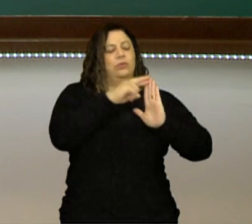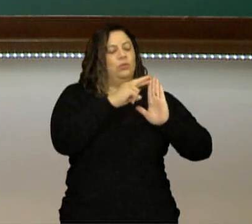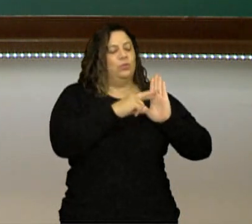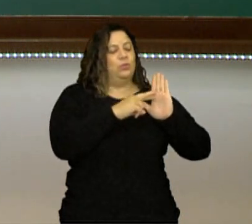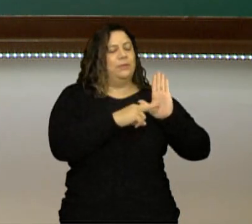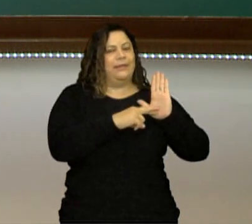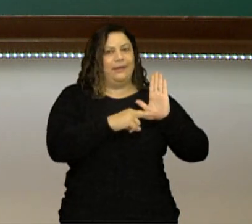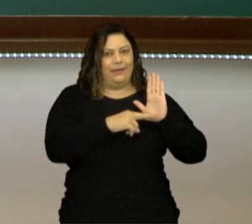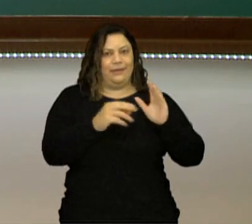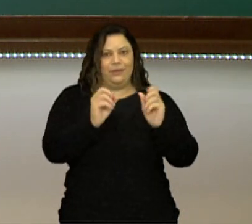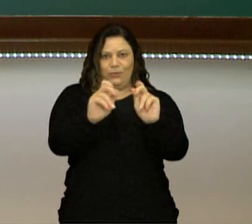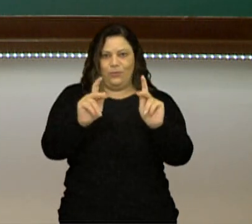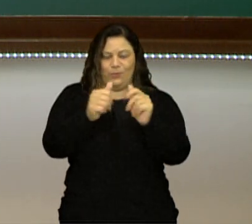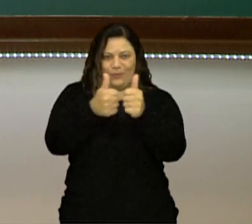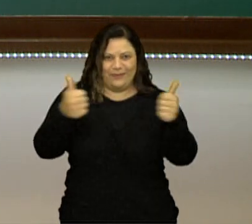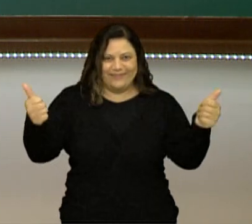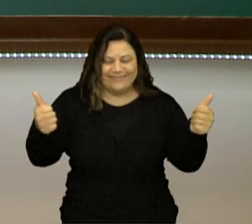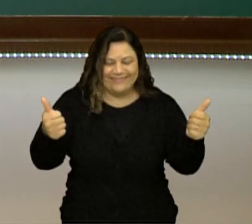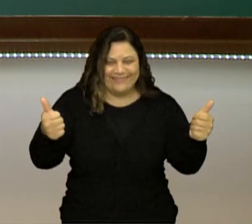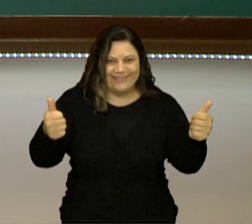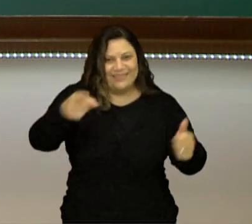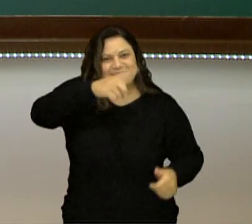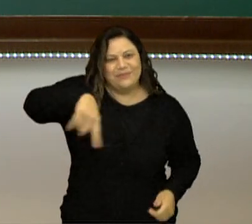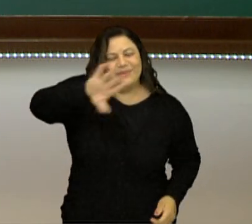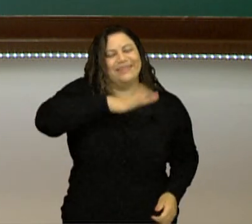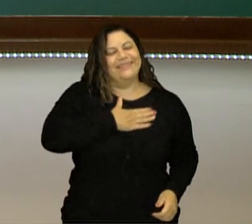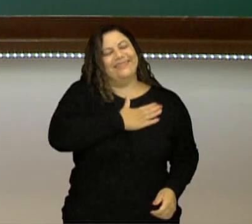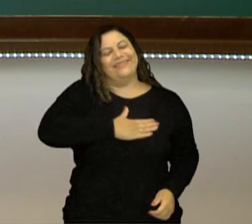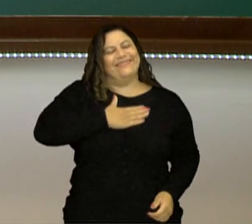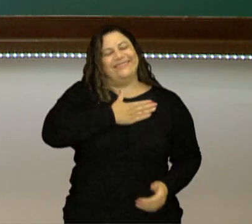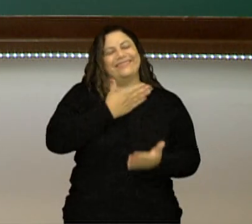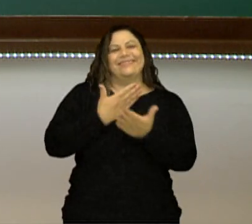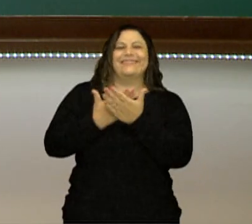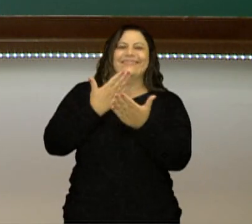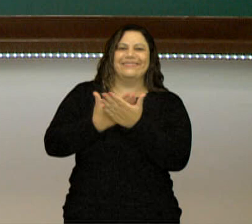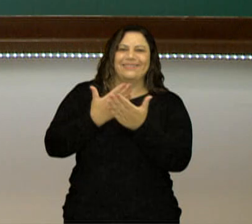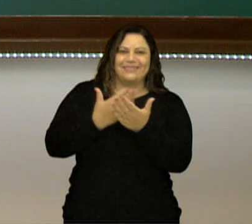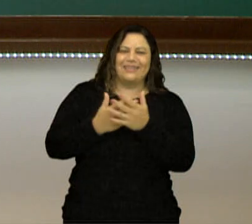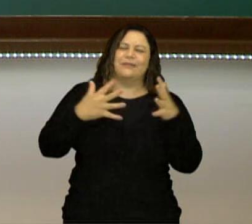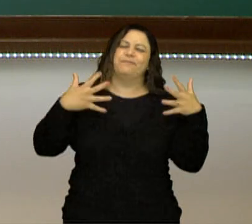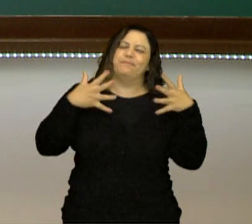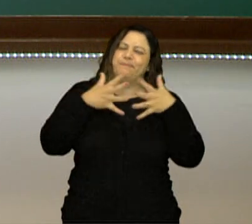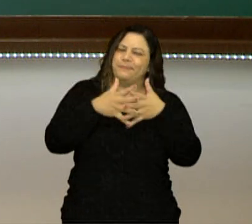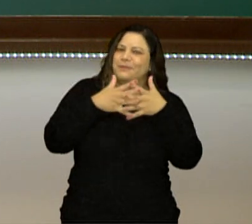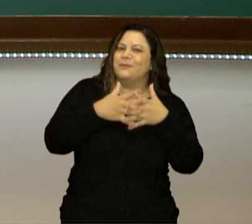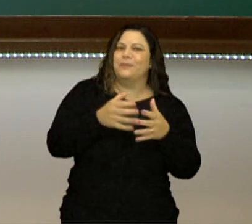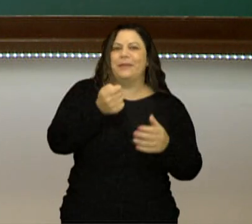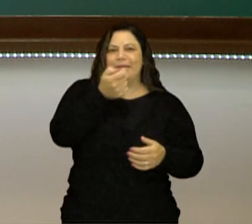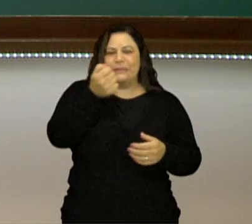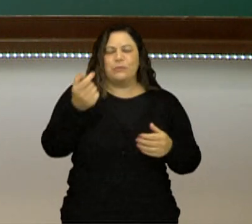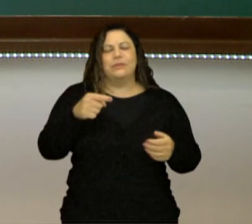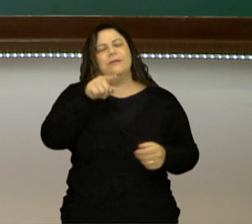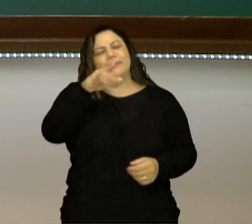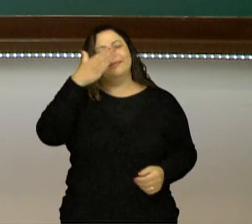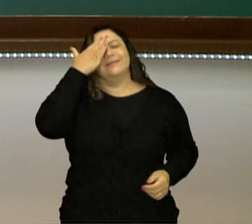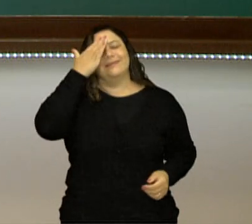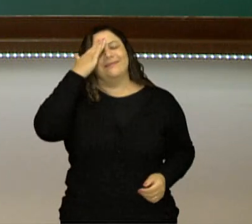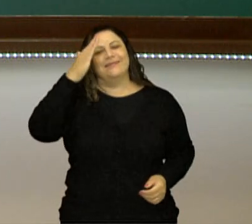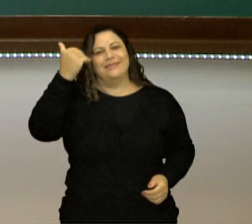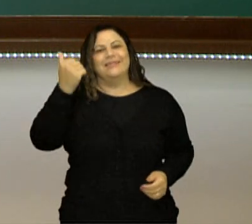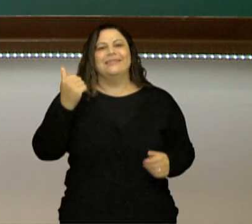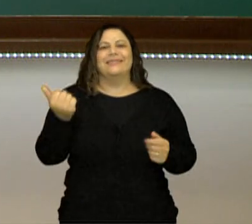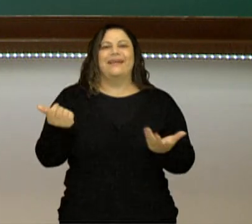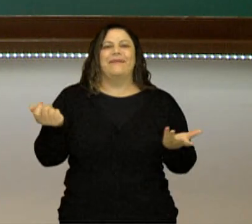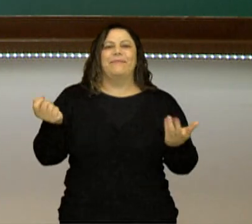específica. Ok, gente? Eu espero que vocês tenham gostado dessa aula, apesar de um pouquinho complexa, mas com certeza vocês tiram de letra esse assunto. Dê